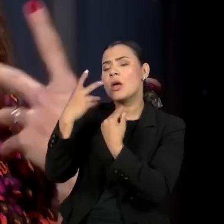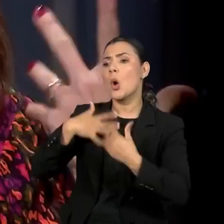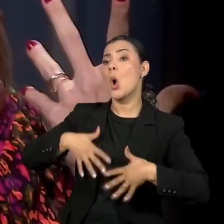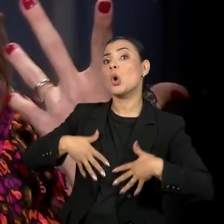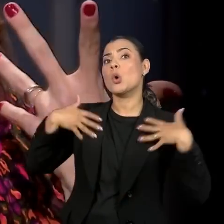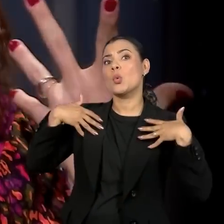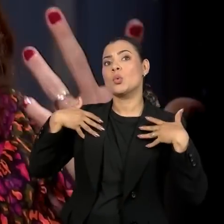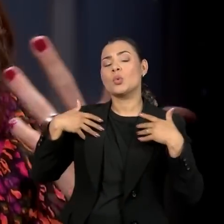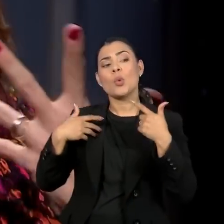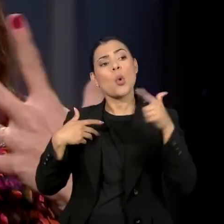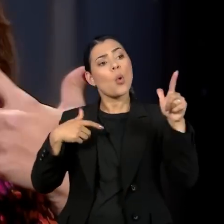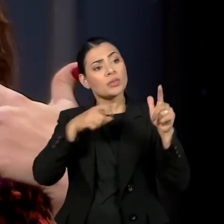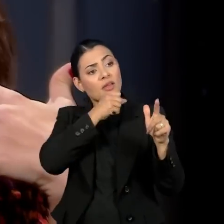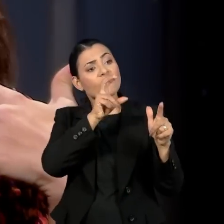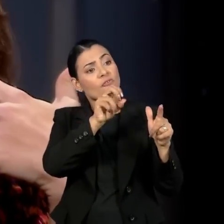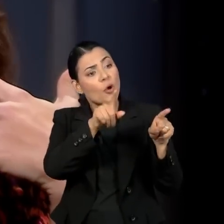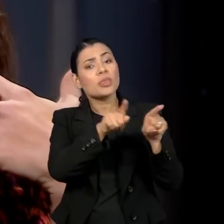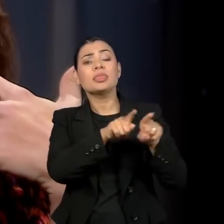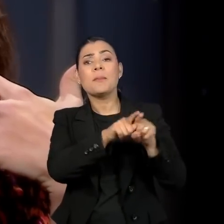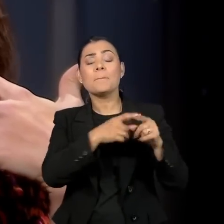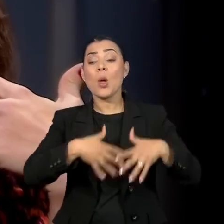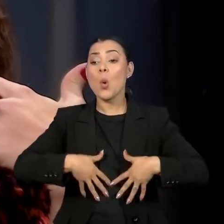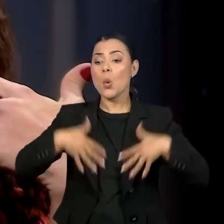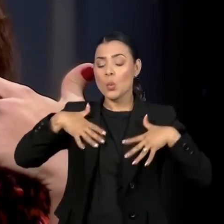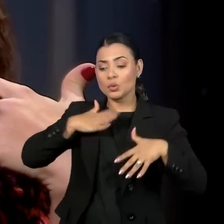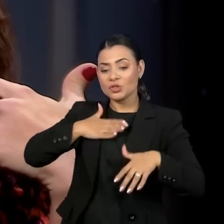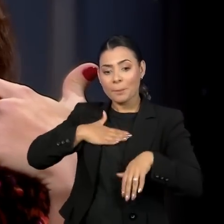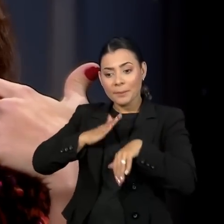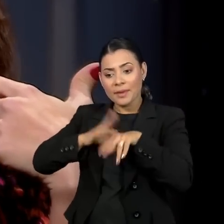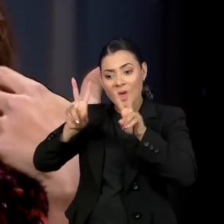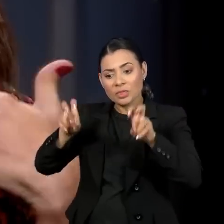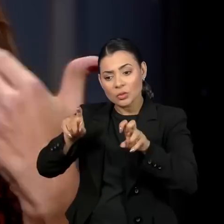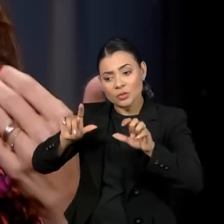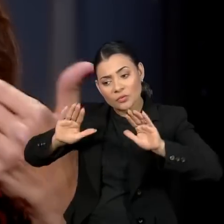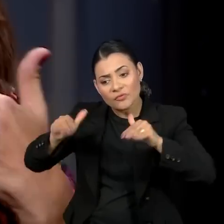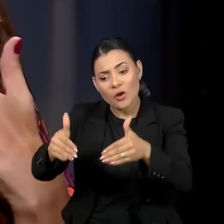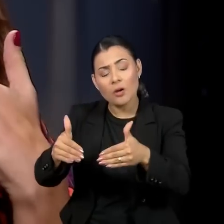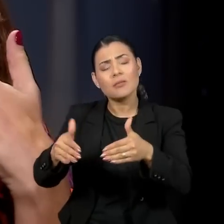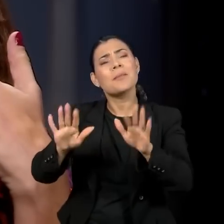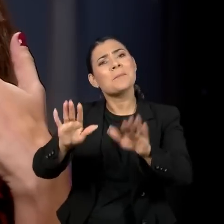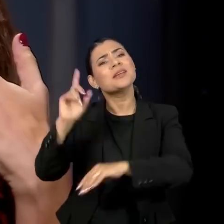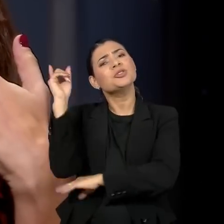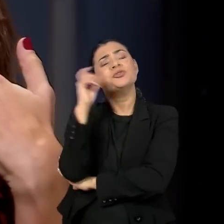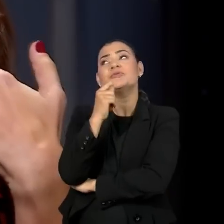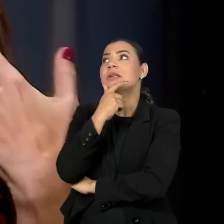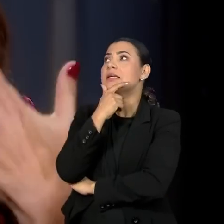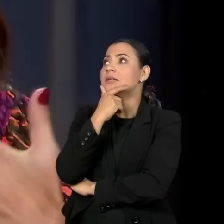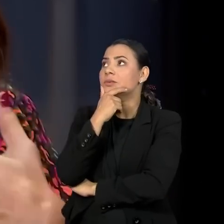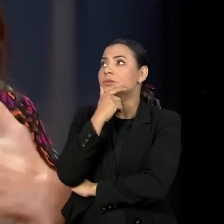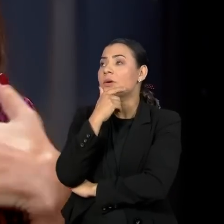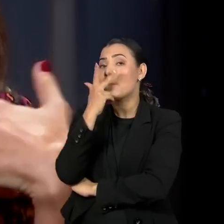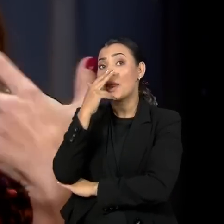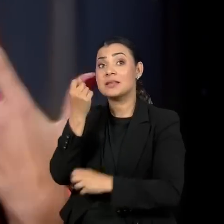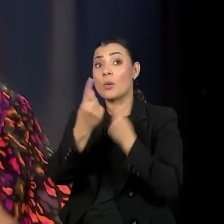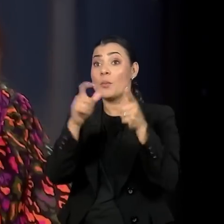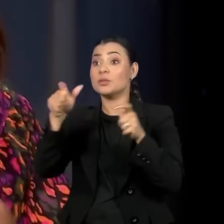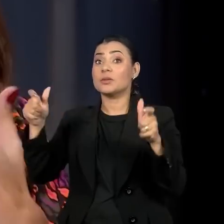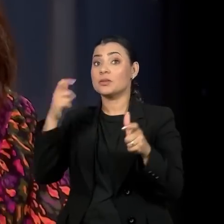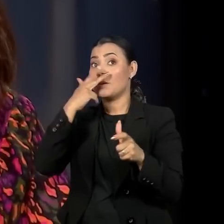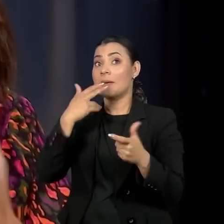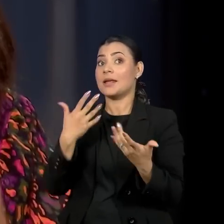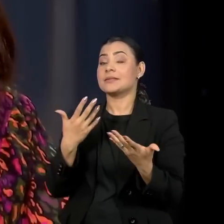né, na minha outra avó, igualmente, eu fico pensando assim, né, como é difícil quando a gente tem recalques ou quando a